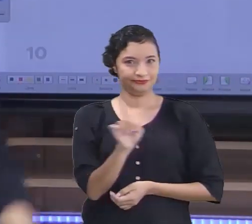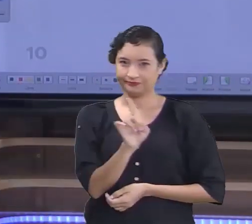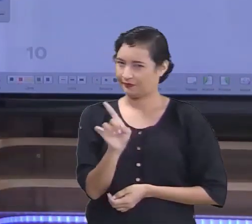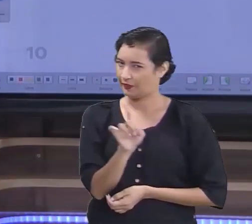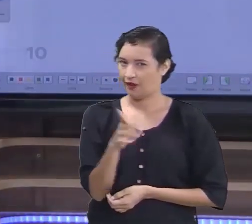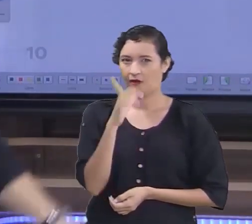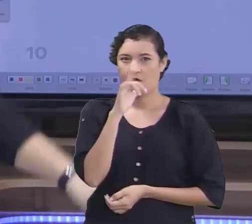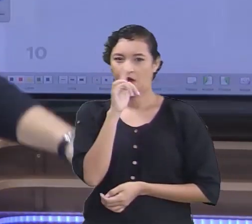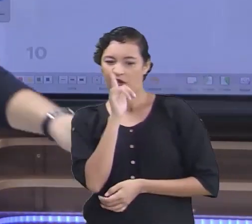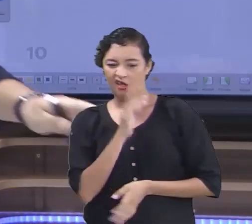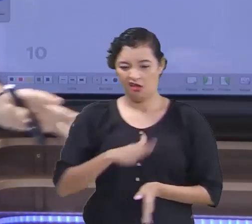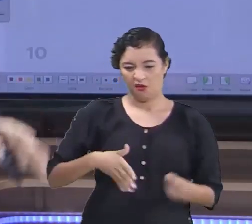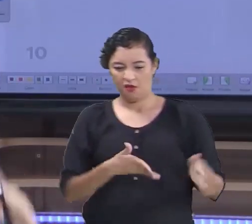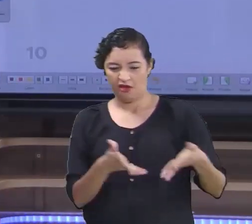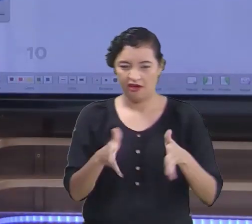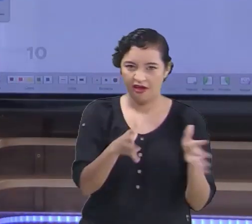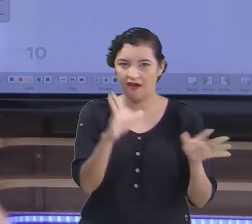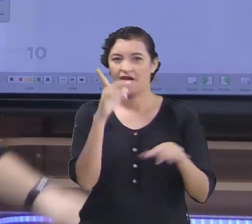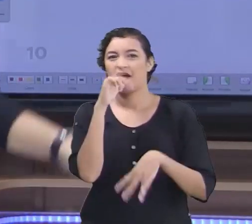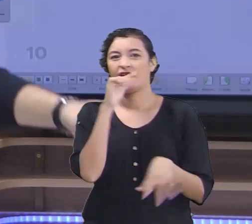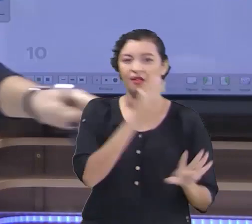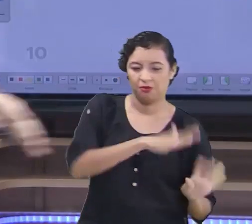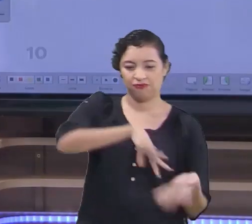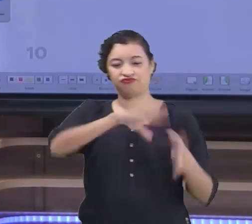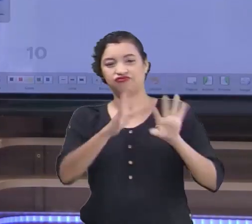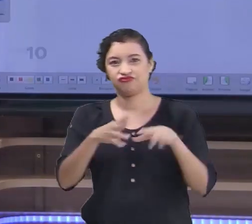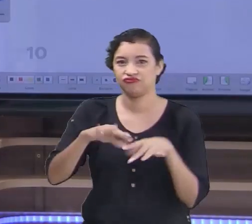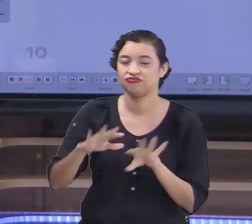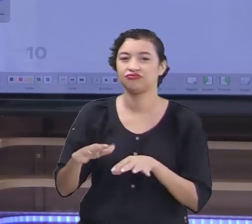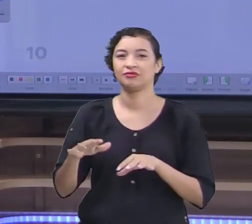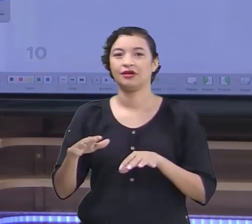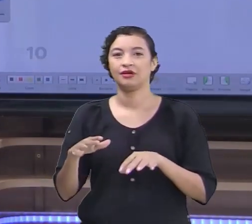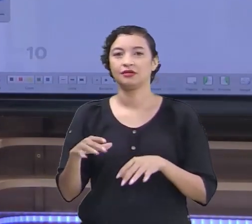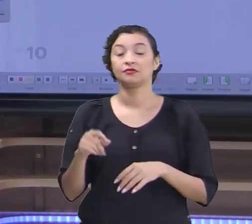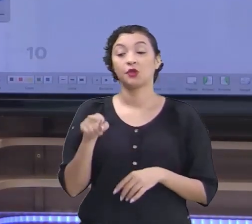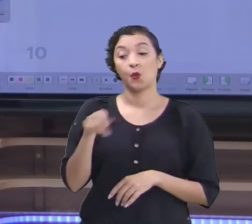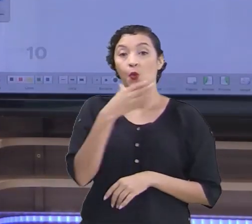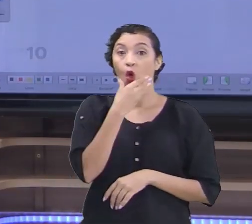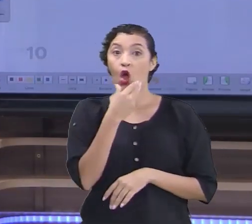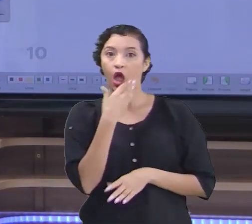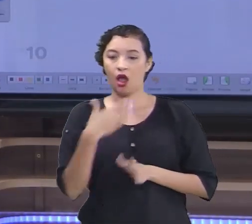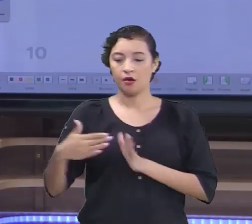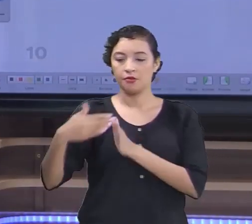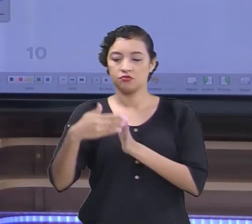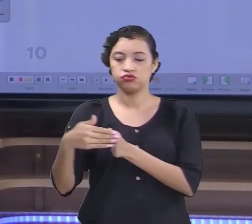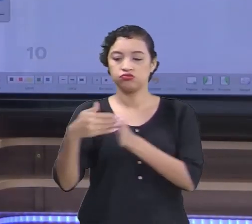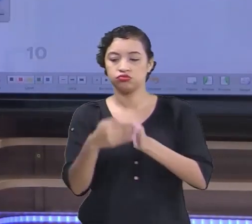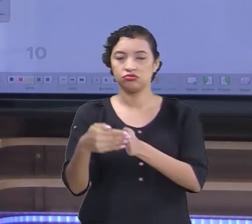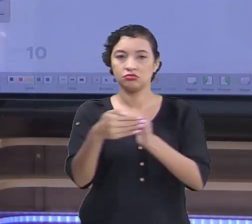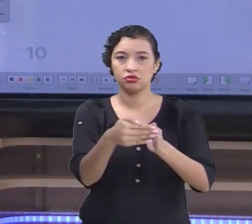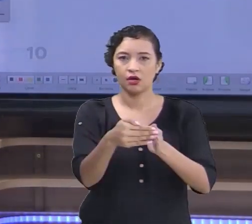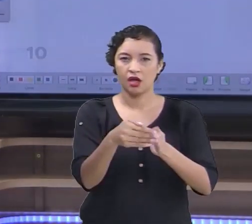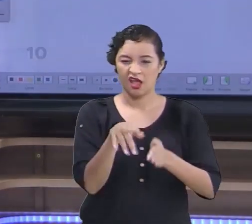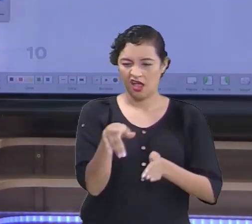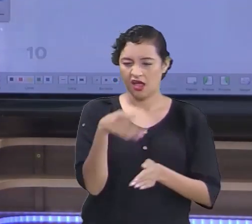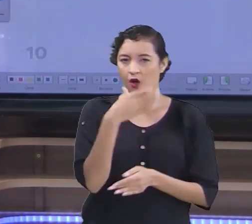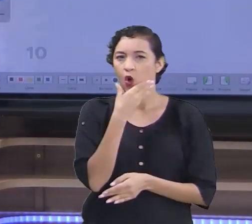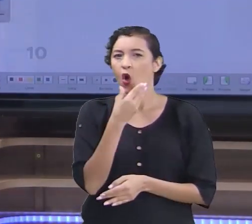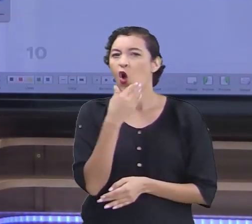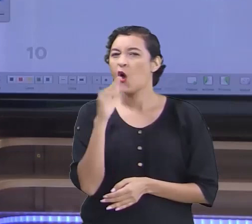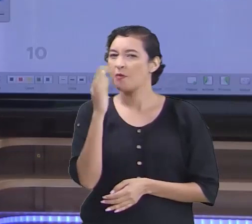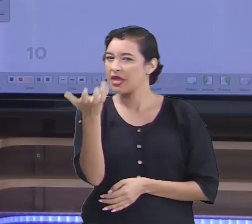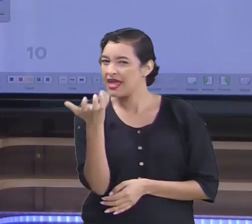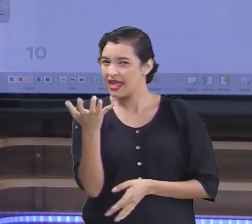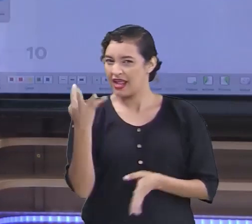água agitada, maré, e lá estava Franciscão no seu barco. O que ele queria? Você acha que Francisco queria só fazer um